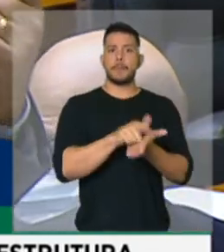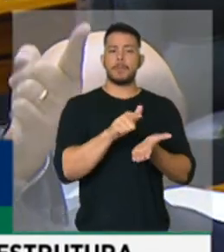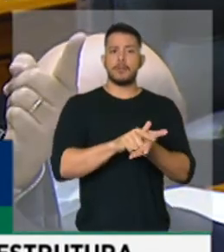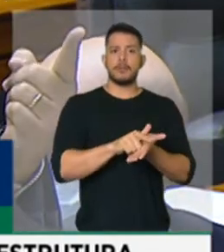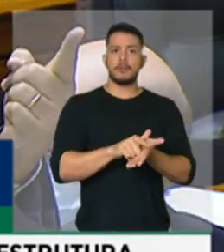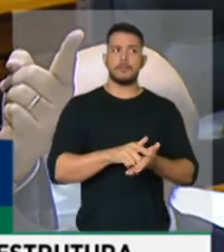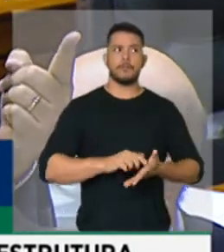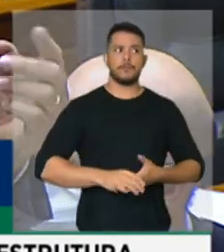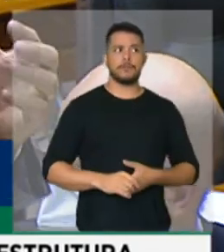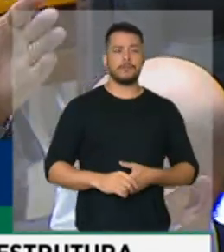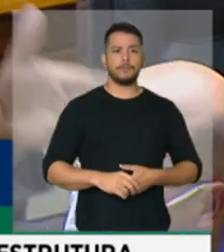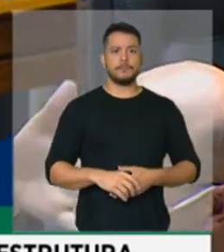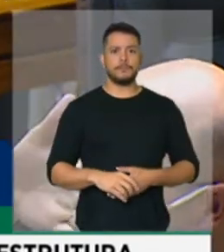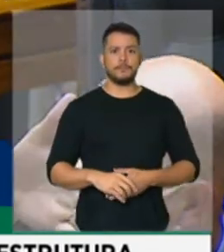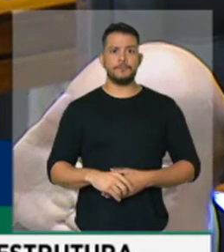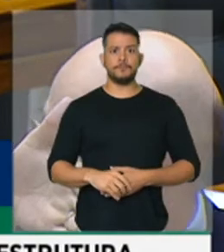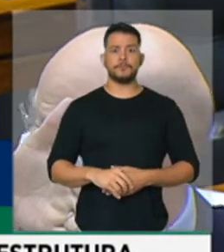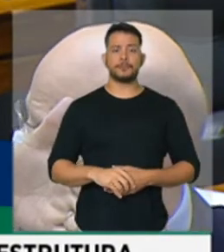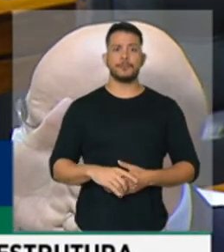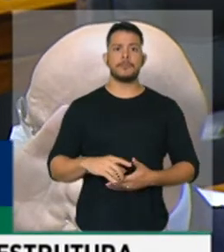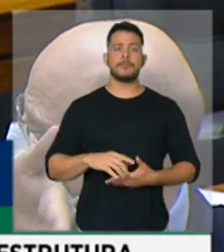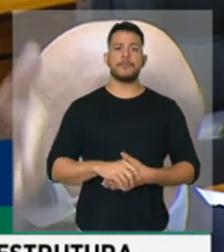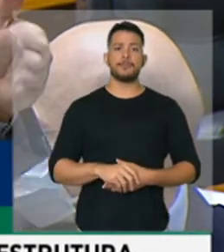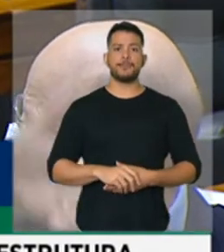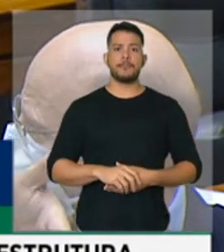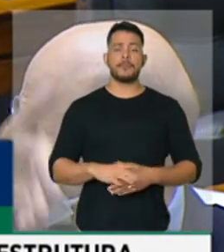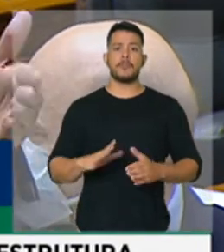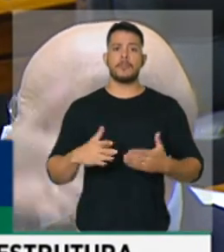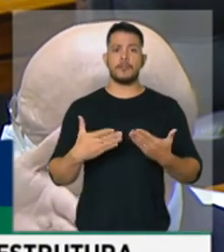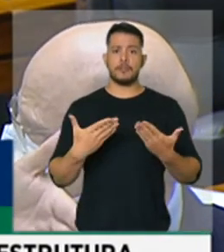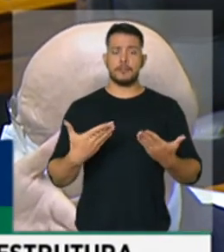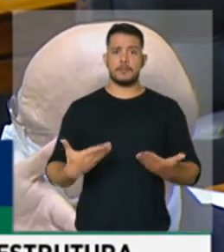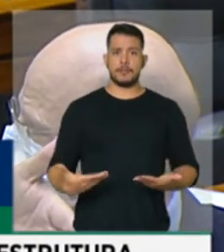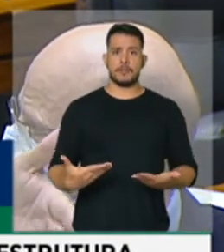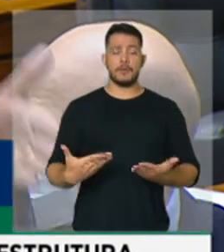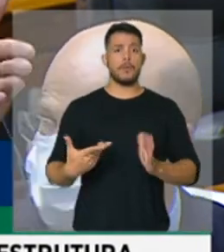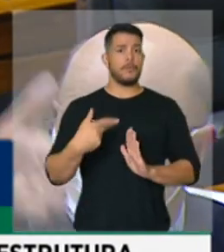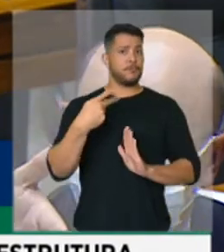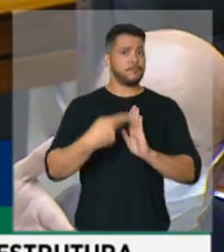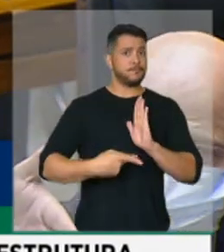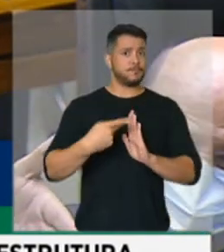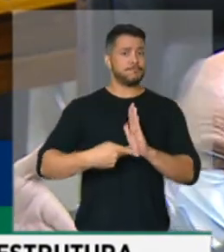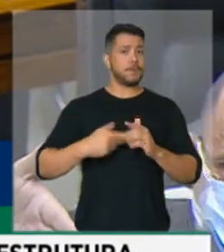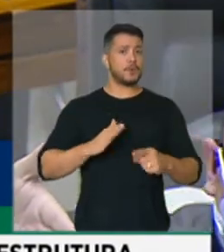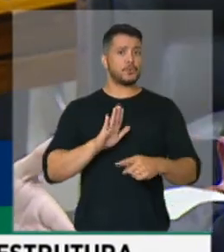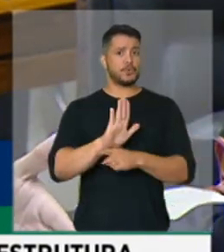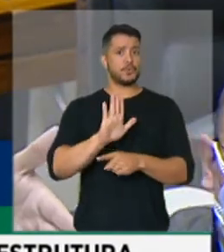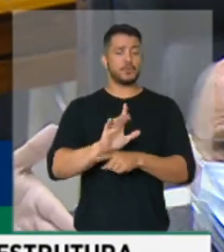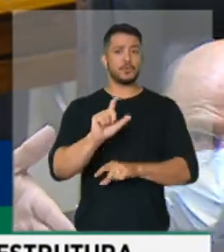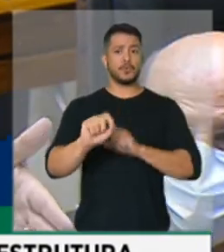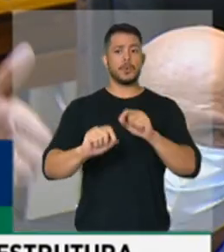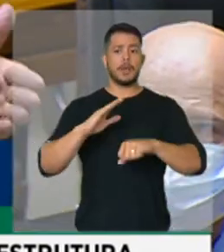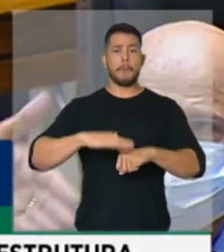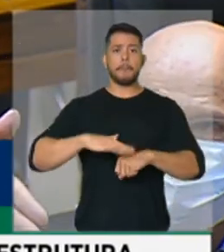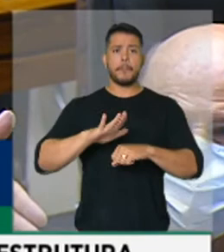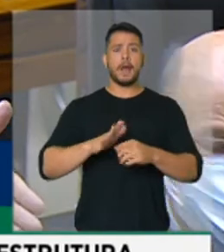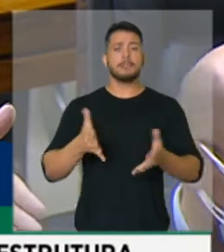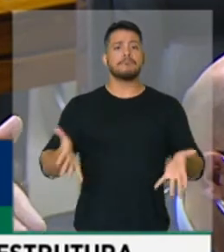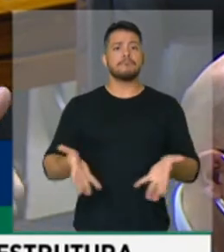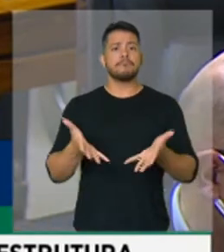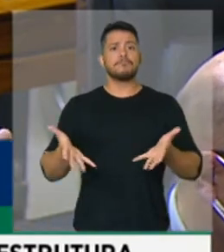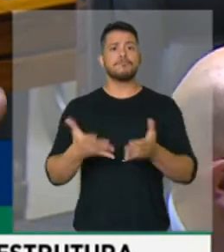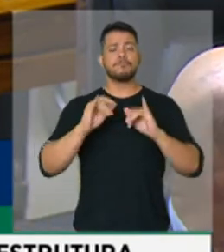de energia. Este projeto viabiliza, por exemplo, a geração de energia elétrica. Dá para